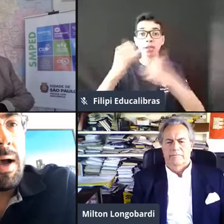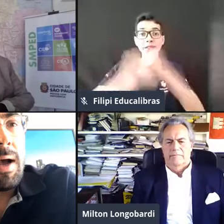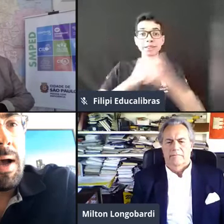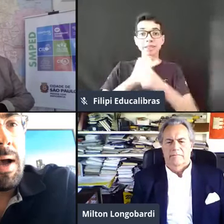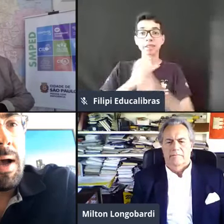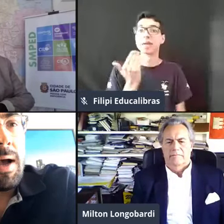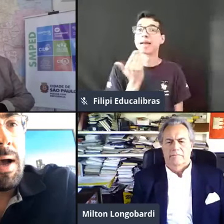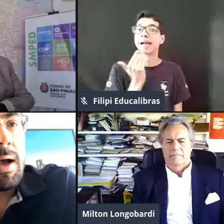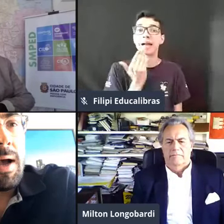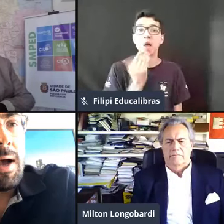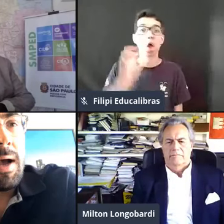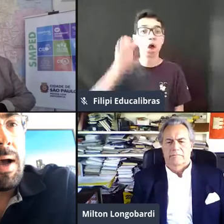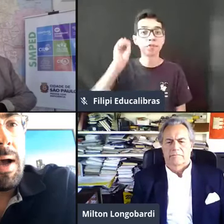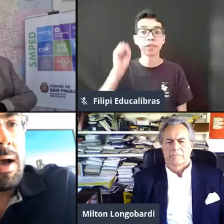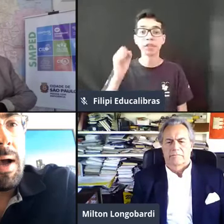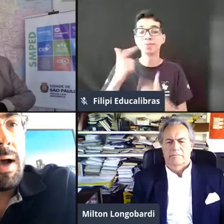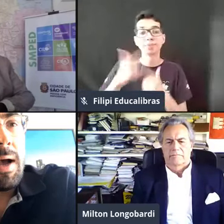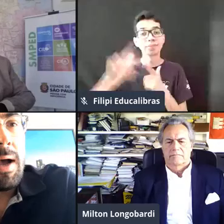Você